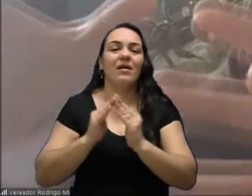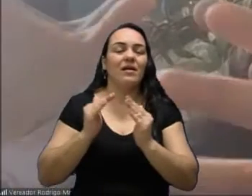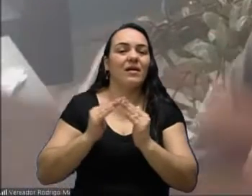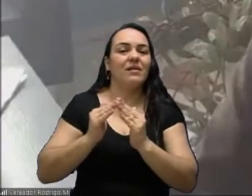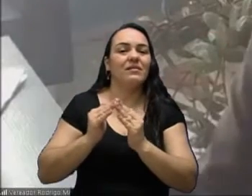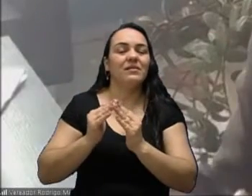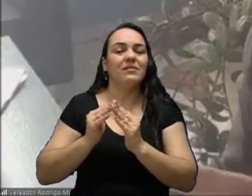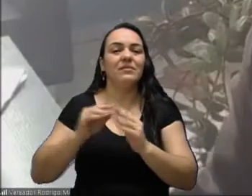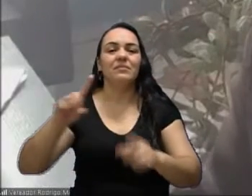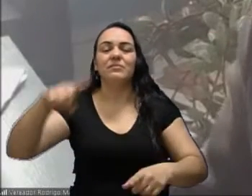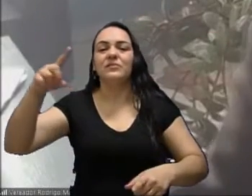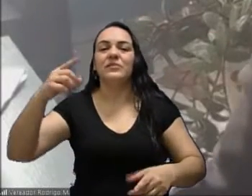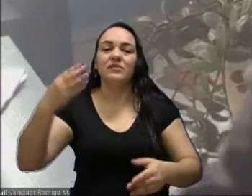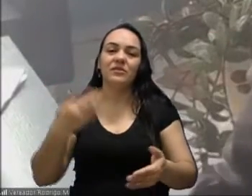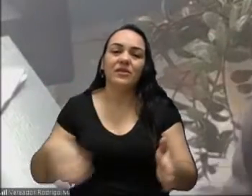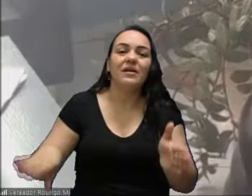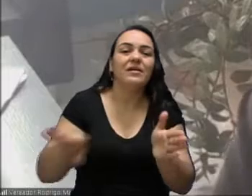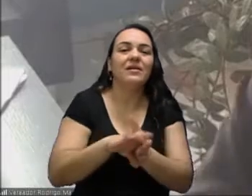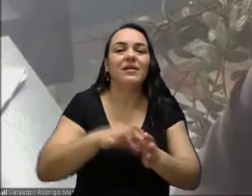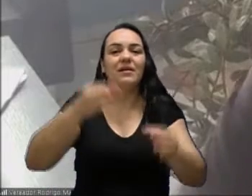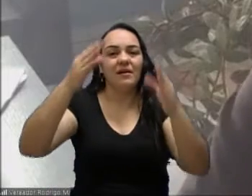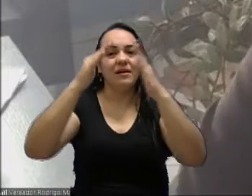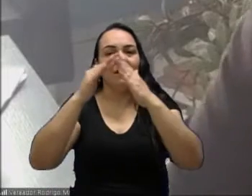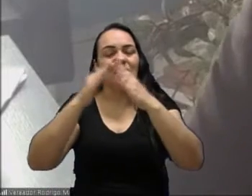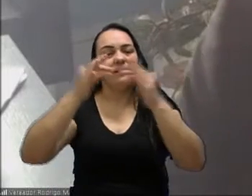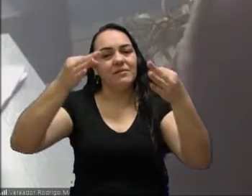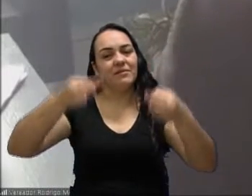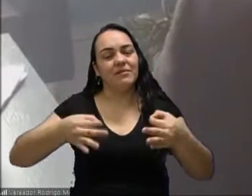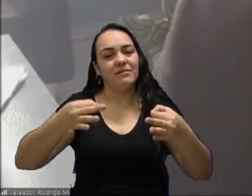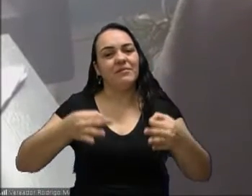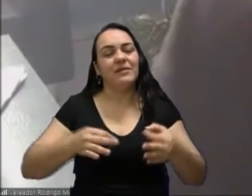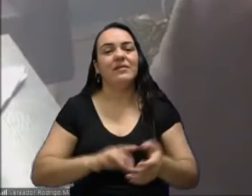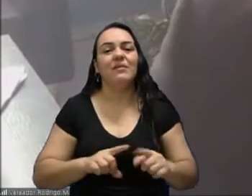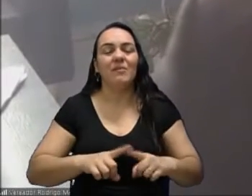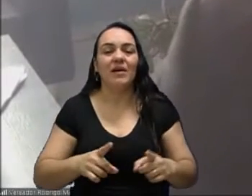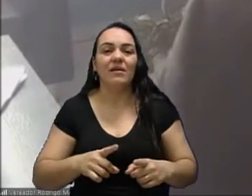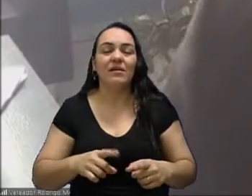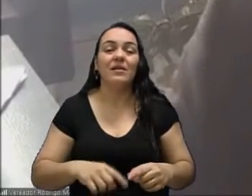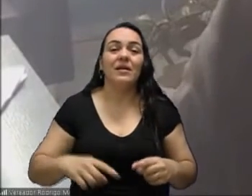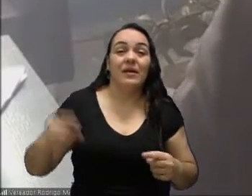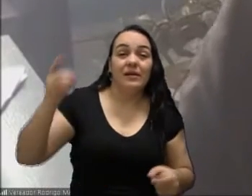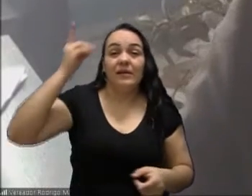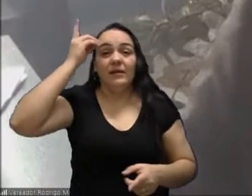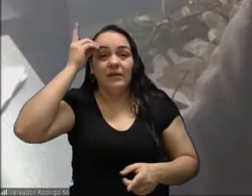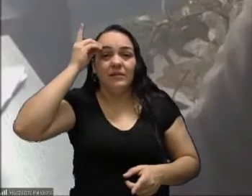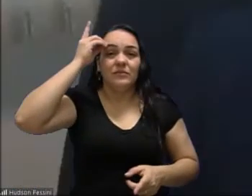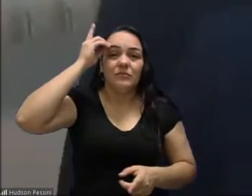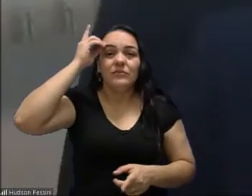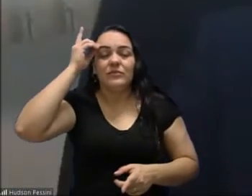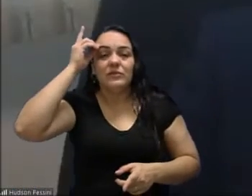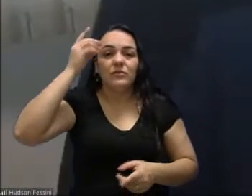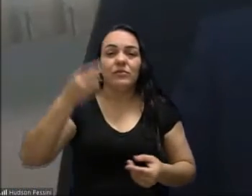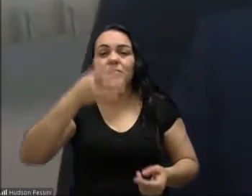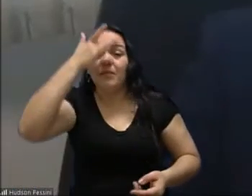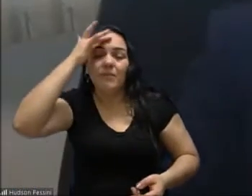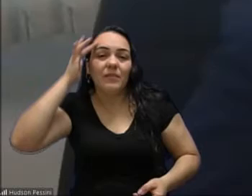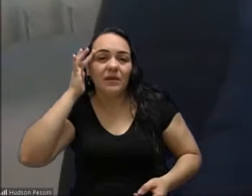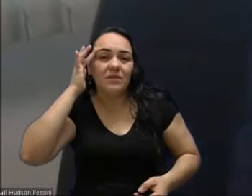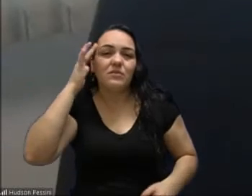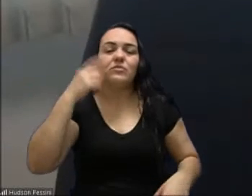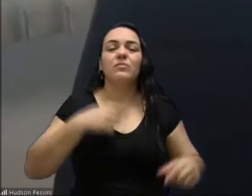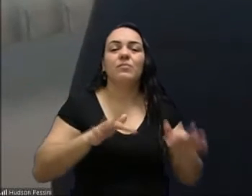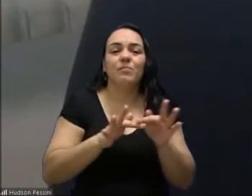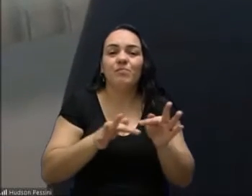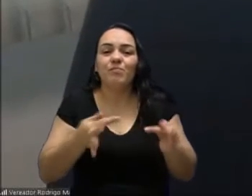num programa habitacional. Aquelas pessoas, apesar de gerar um pouco de dúvida, pessoas trabalhadoras, pessoas